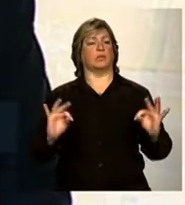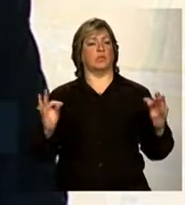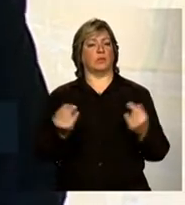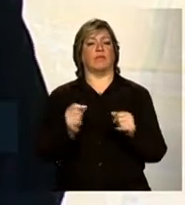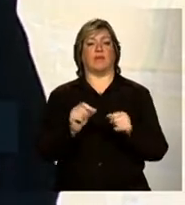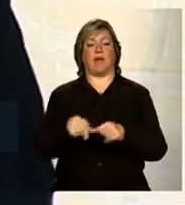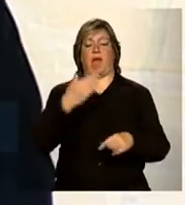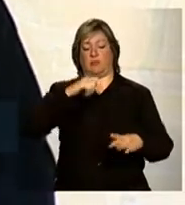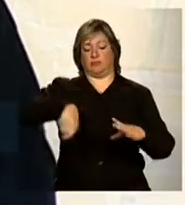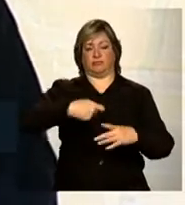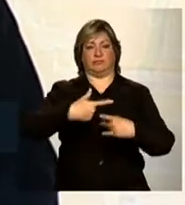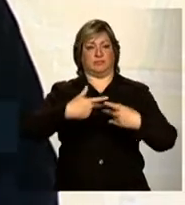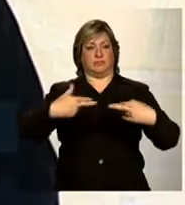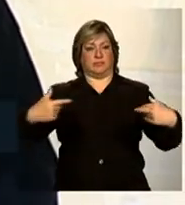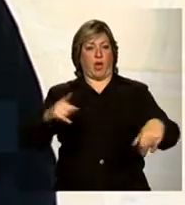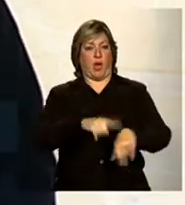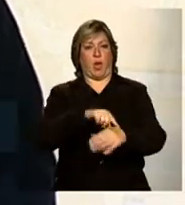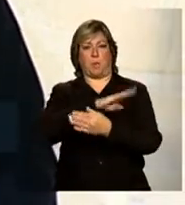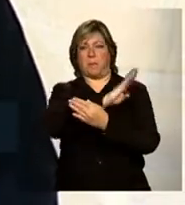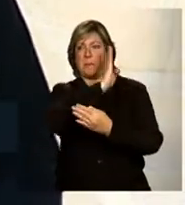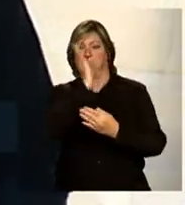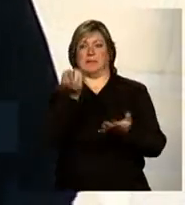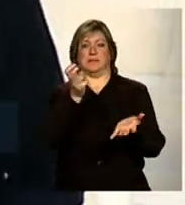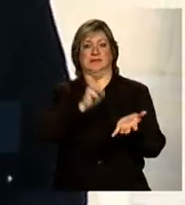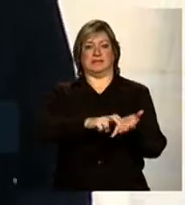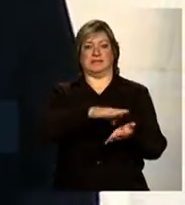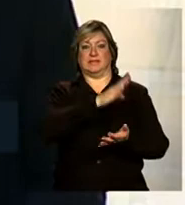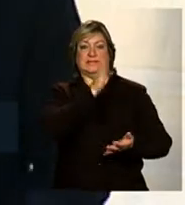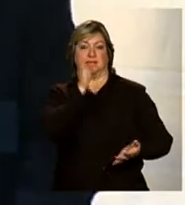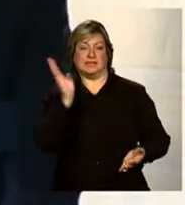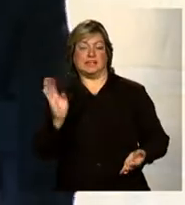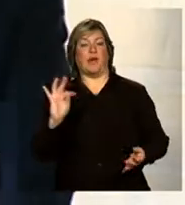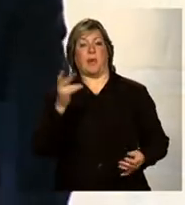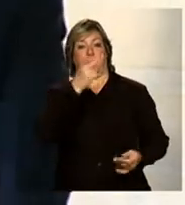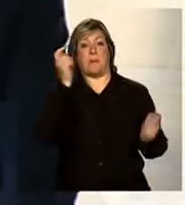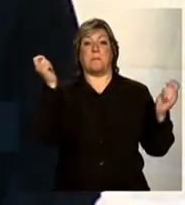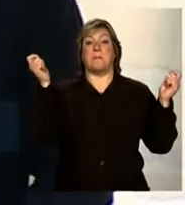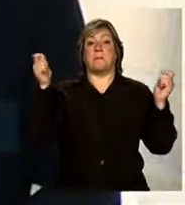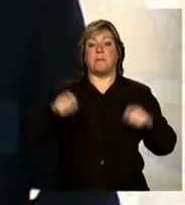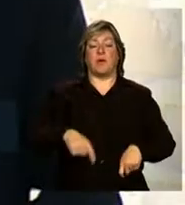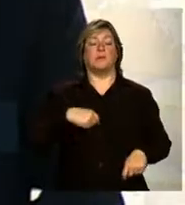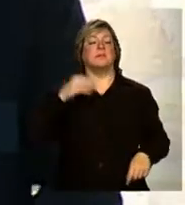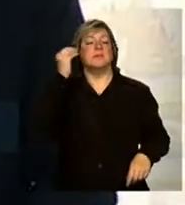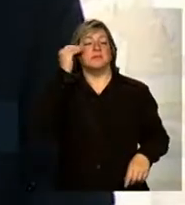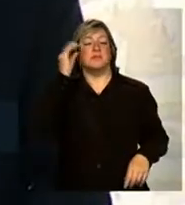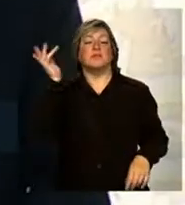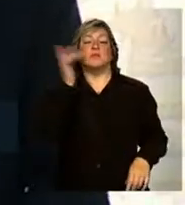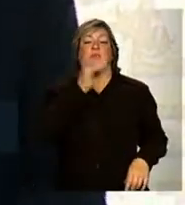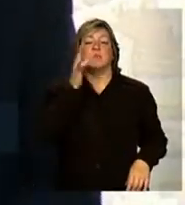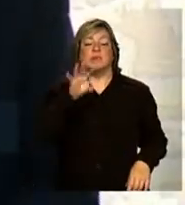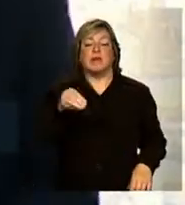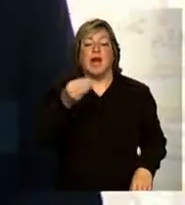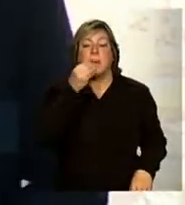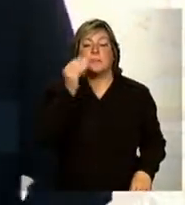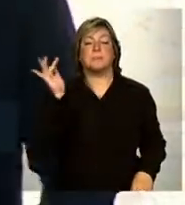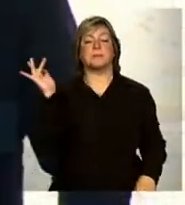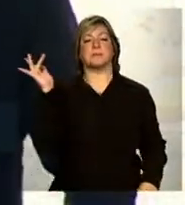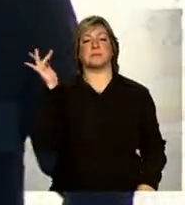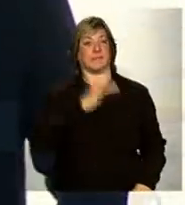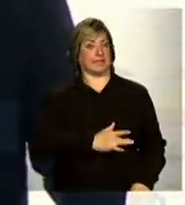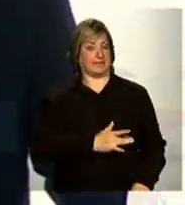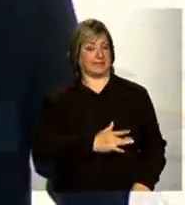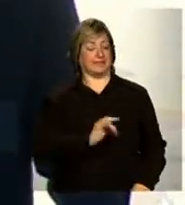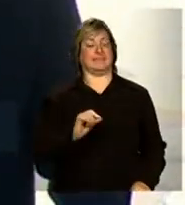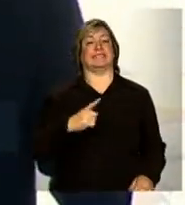esses pratos nos horários aqui já na parte da manhã e a população vai poder saborear além de acompanhar